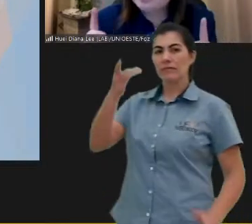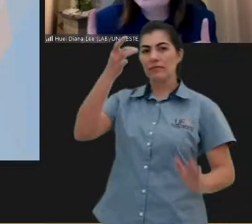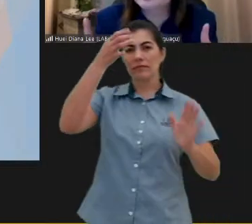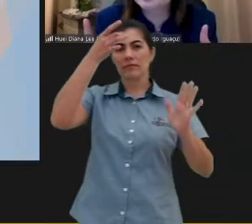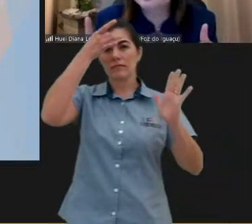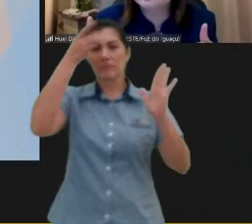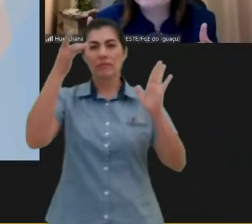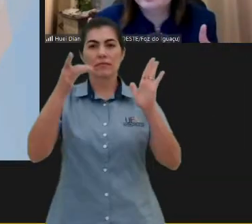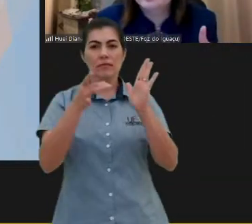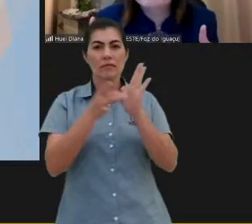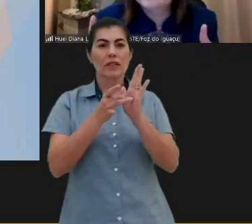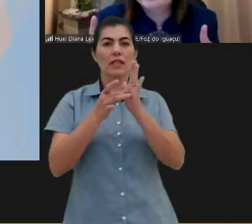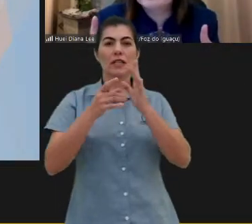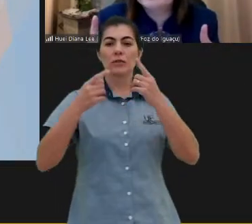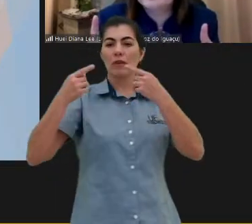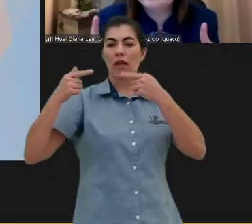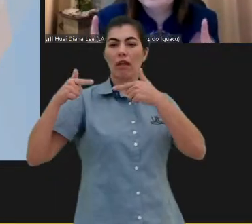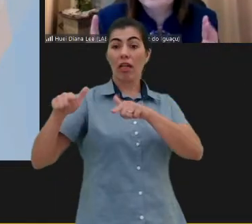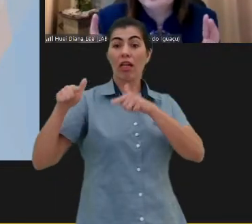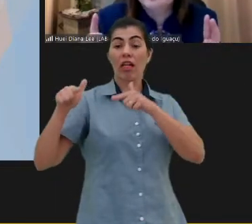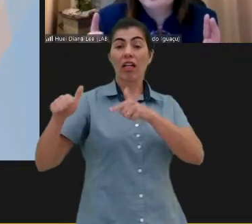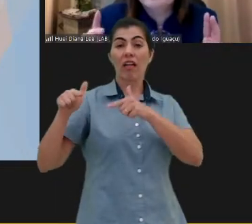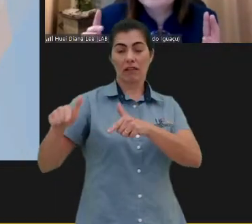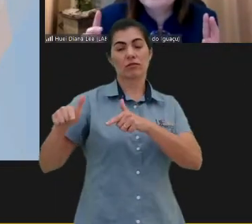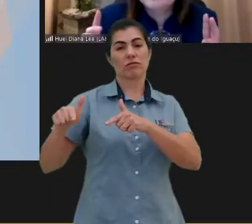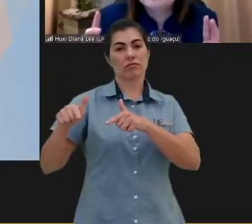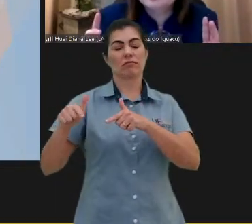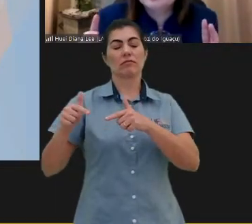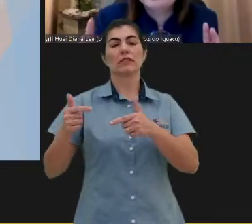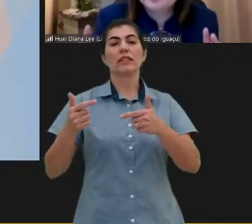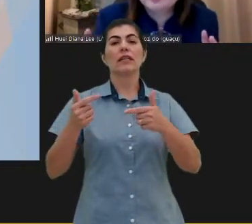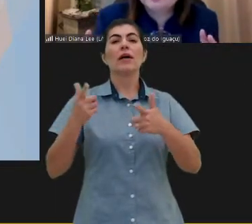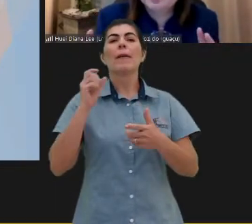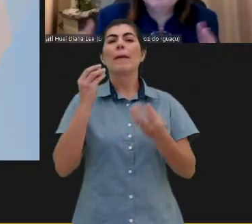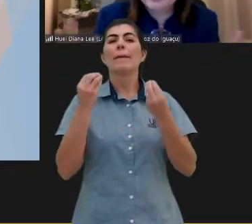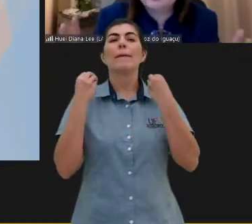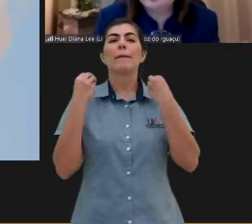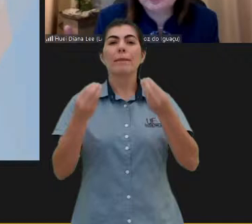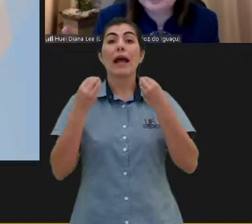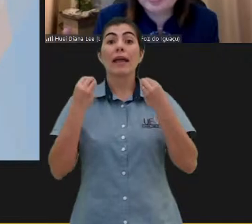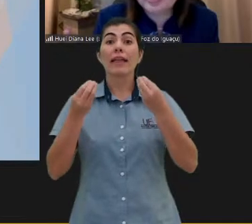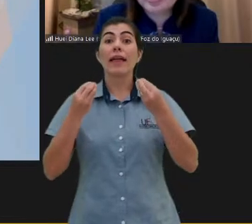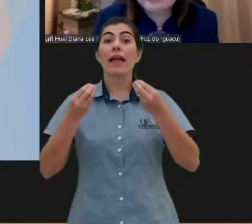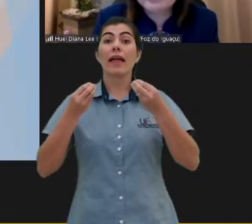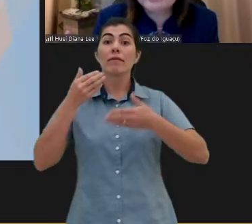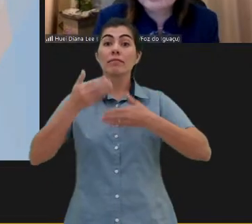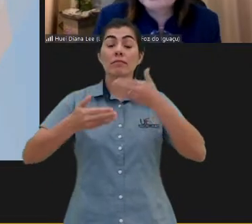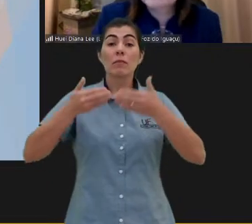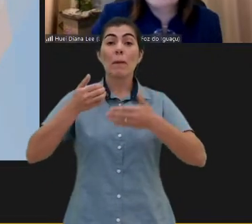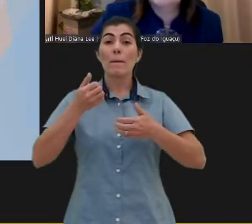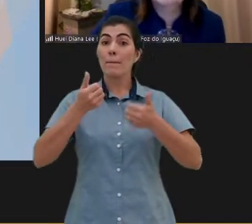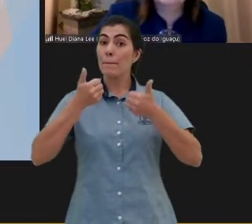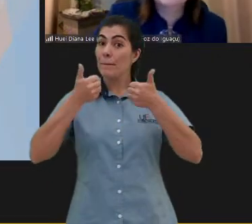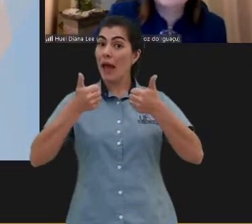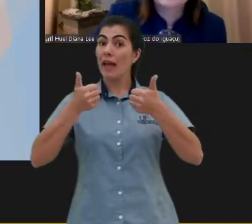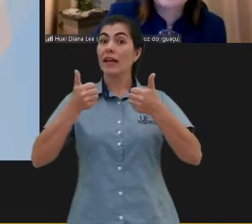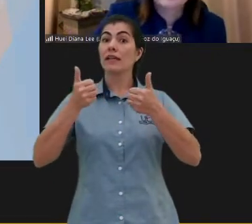sempre muito crítico, para que ela sempre seja feita para o bem da humanidade,